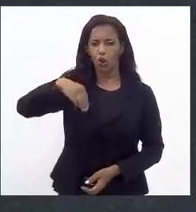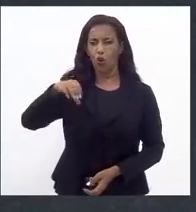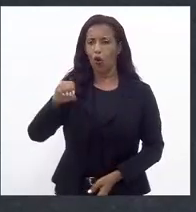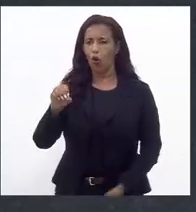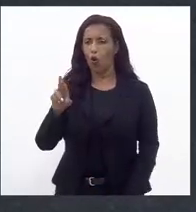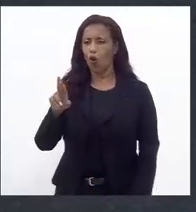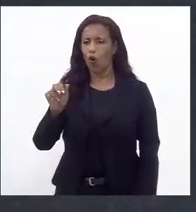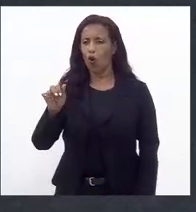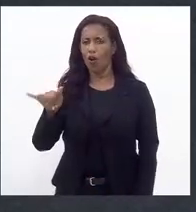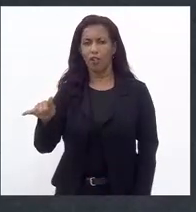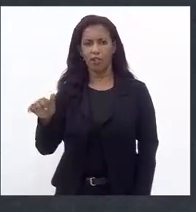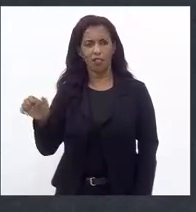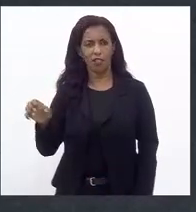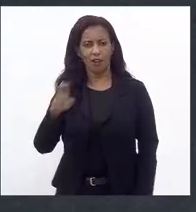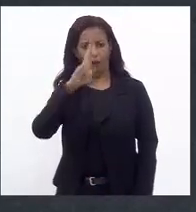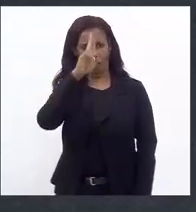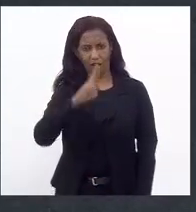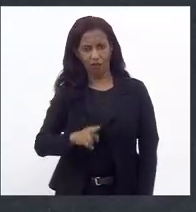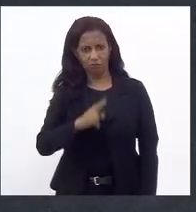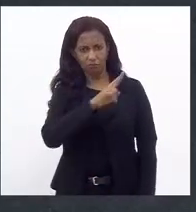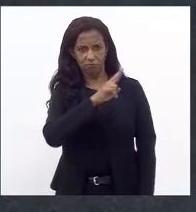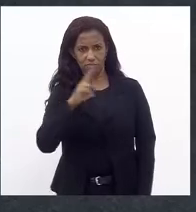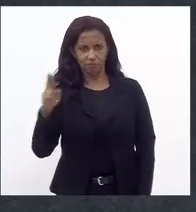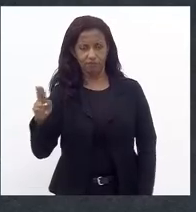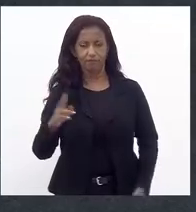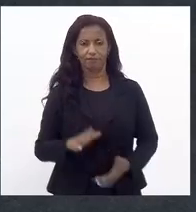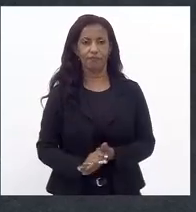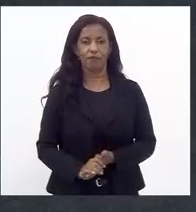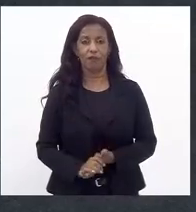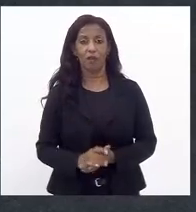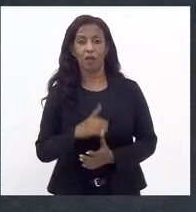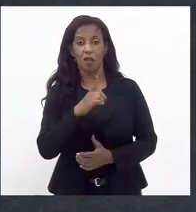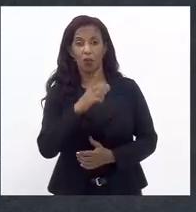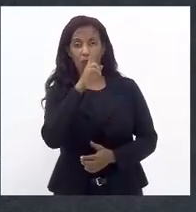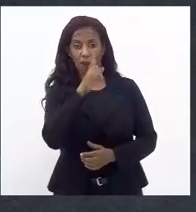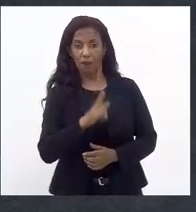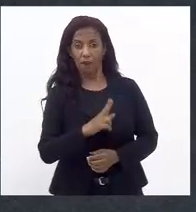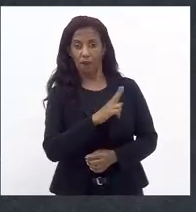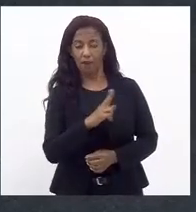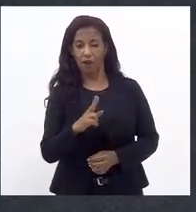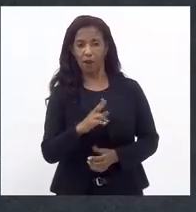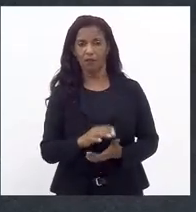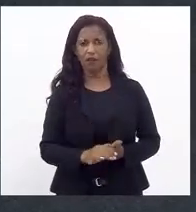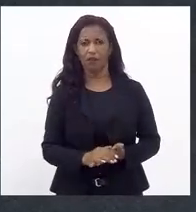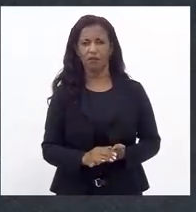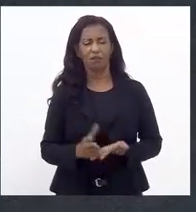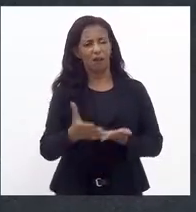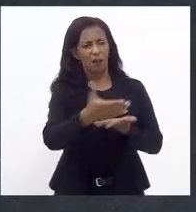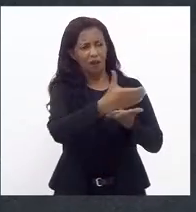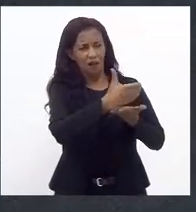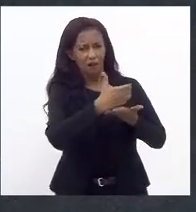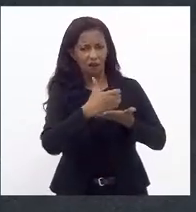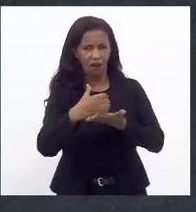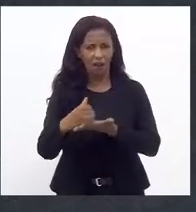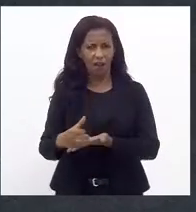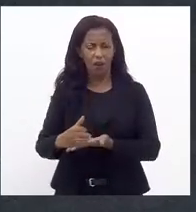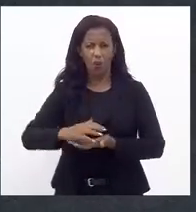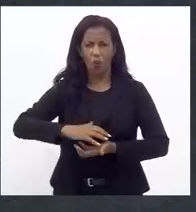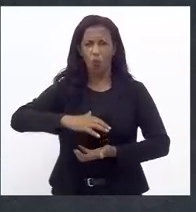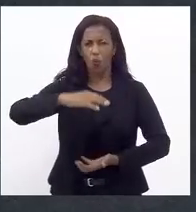a ser Bispo do Rio de Janeiro e o Dom Orani arrecadou